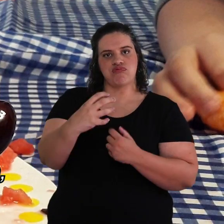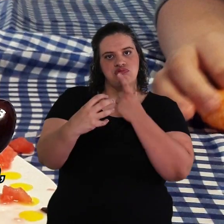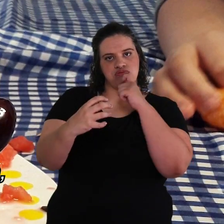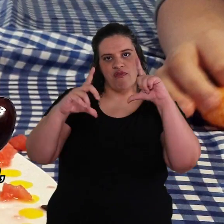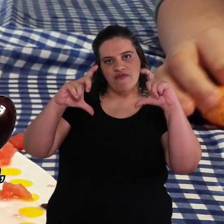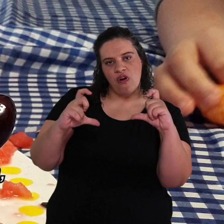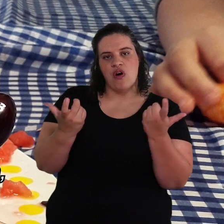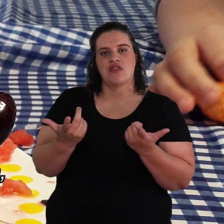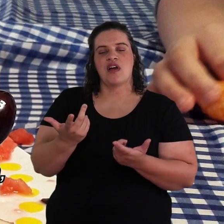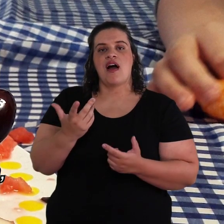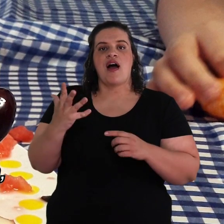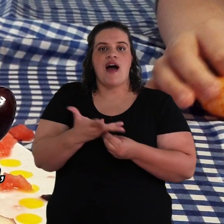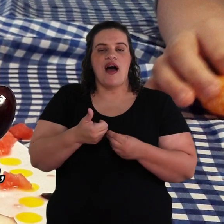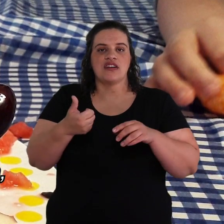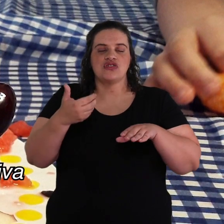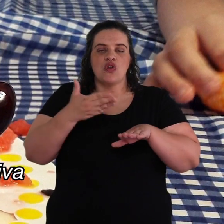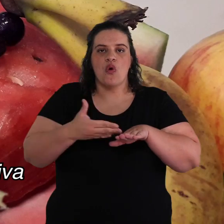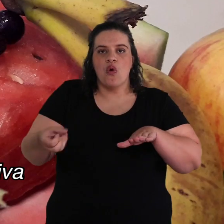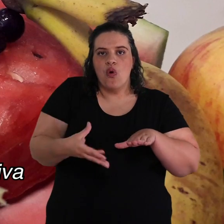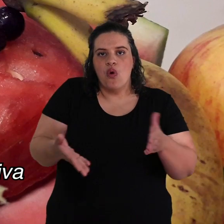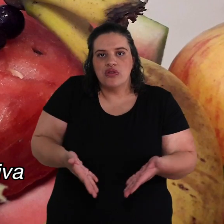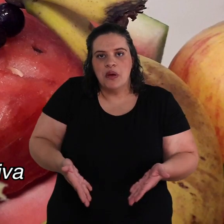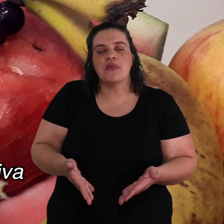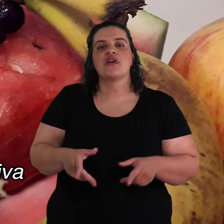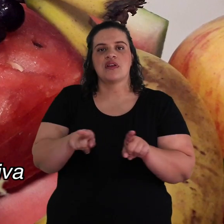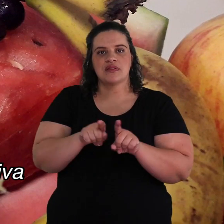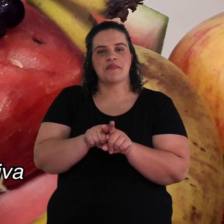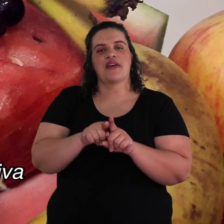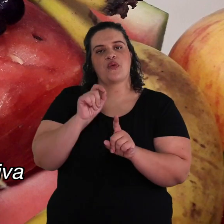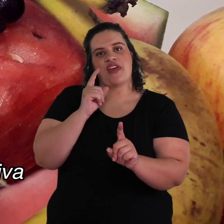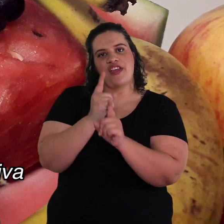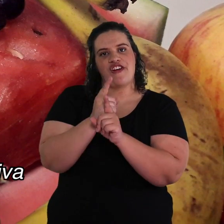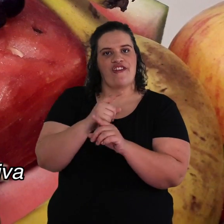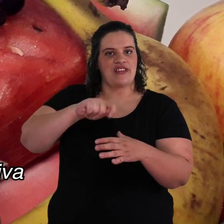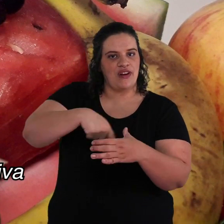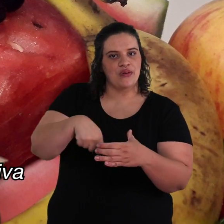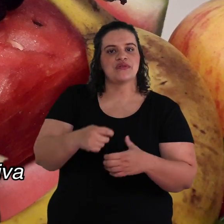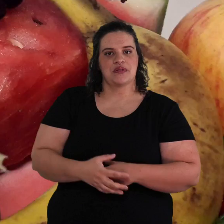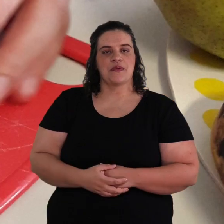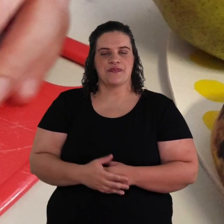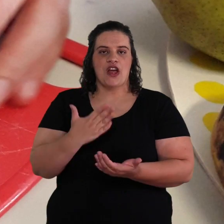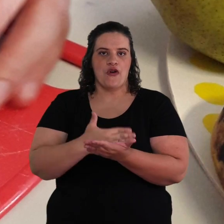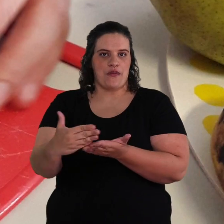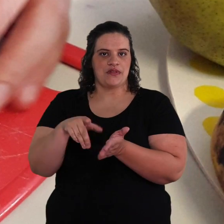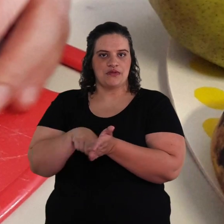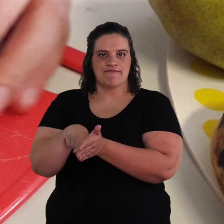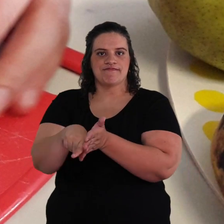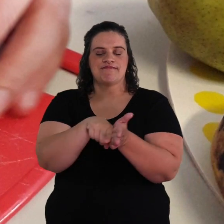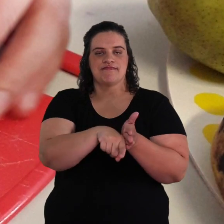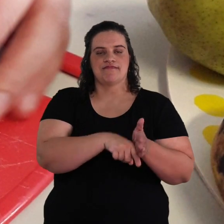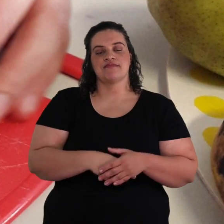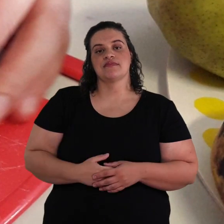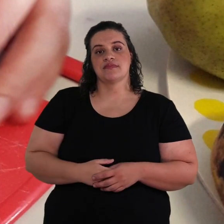fotografam alimentos, enfim, arte contemporânea que também trabalha na perspectiva do encontro na cozinha. E aí a gente